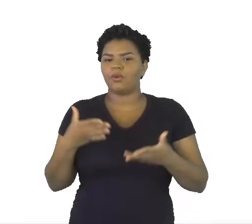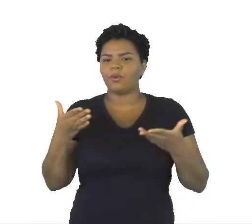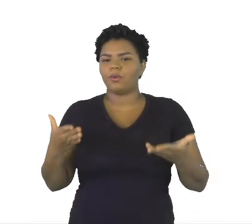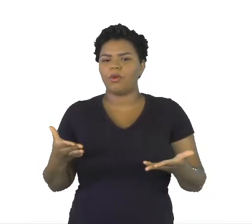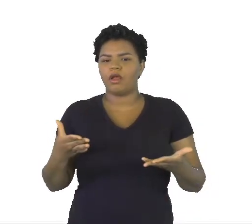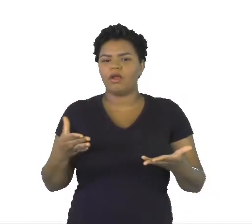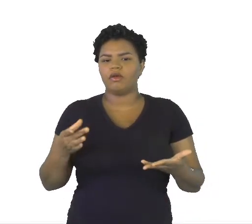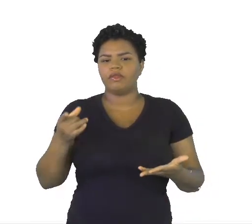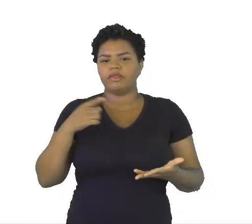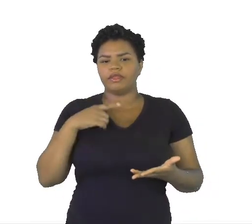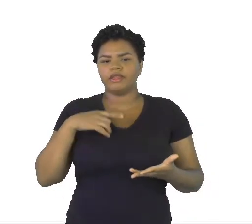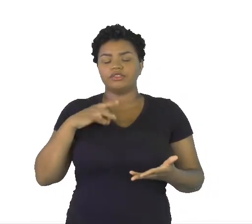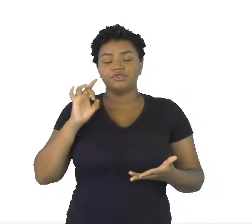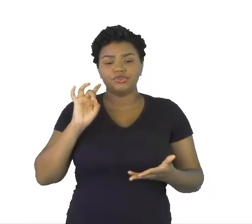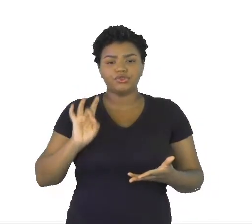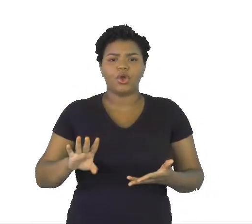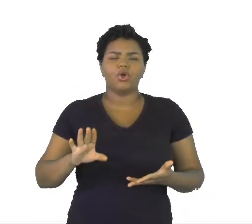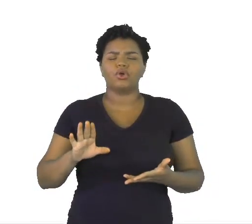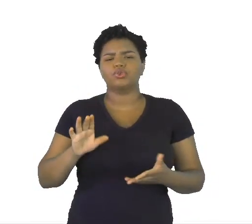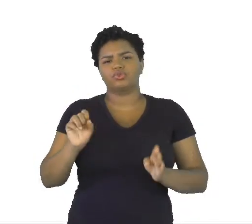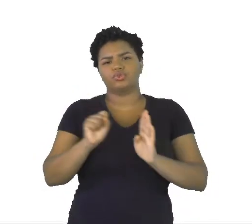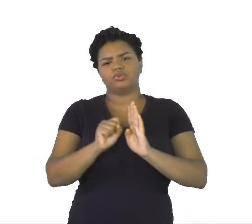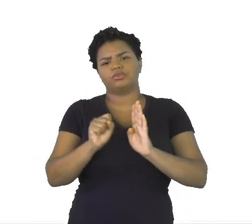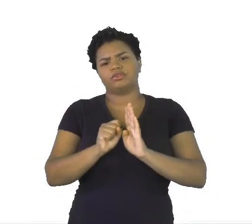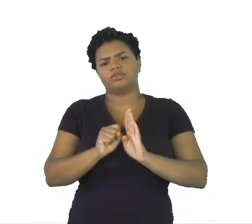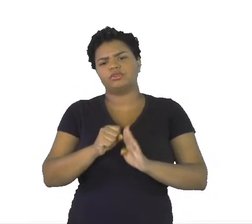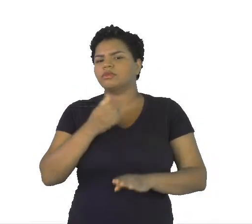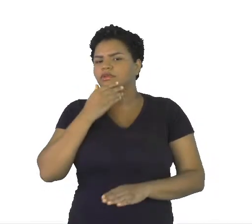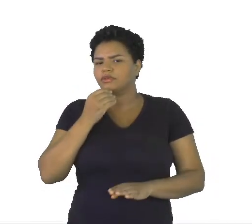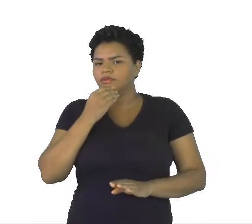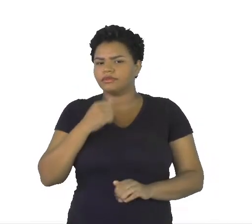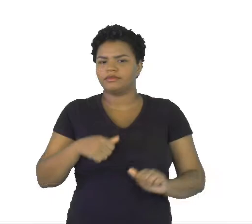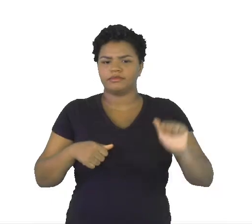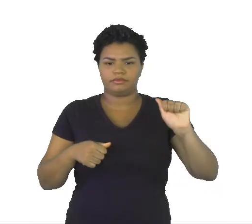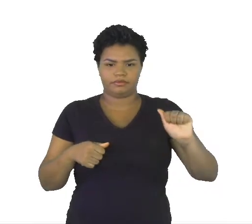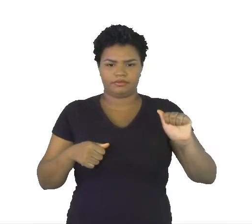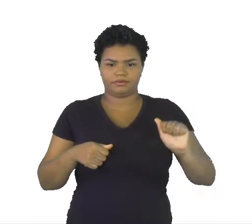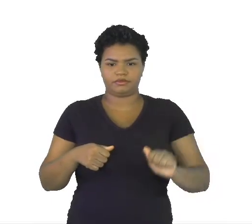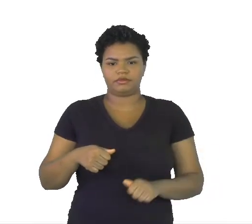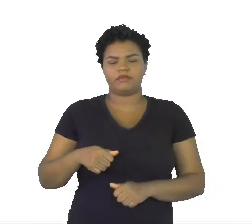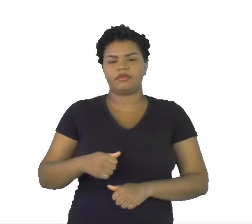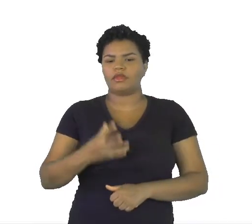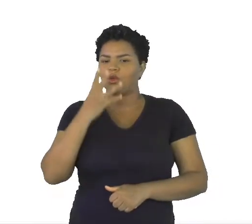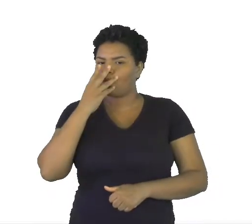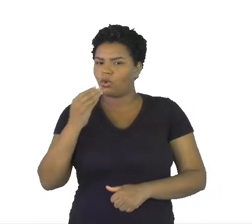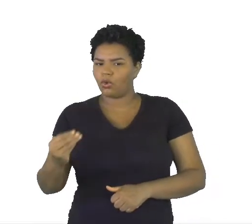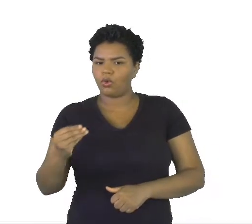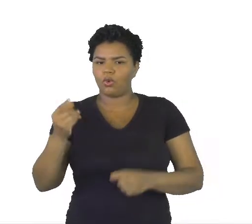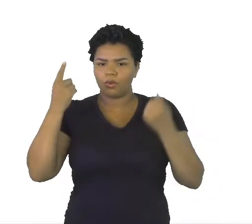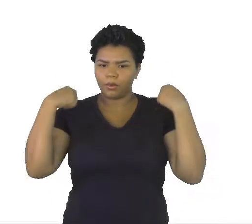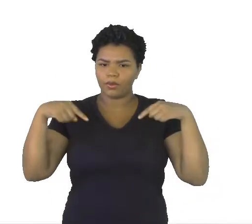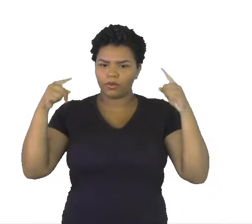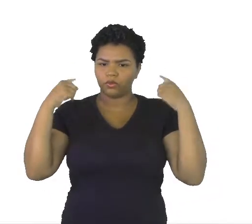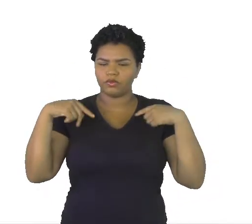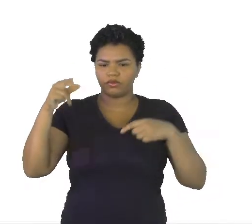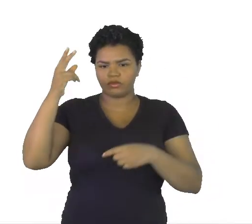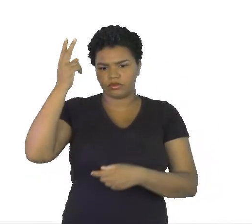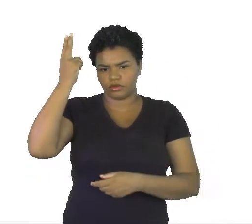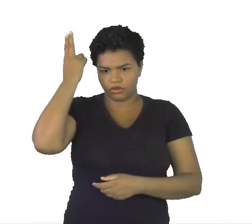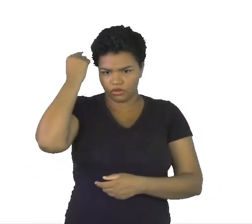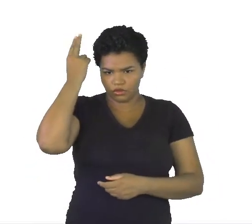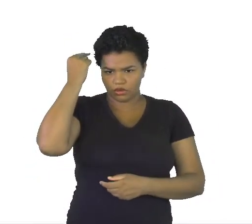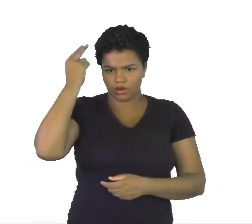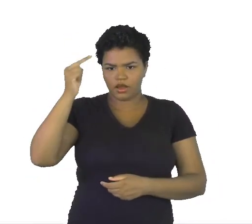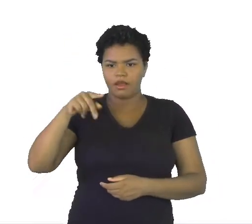tem substantivos masculinos? Letra A, lobo, ovelha, coelho, pardal e cavalo.